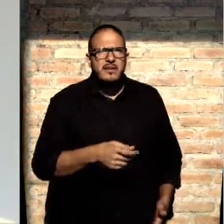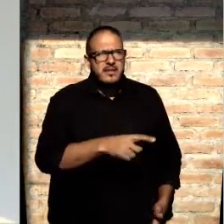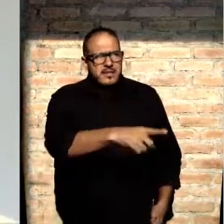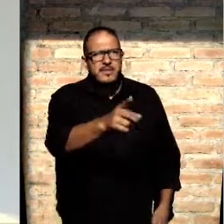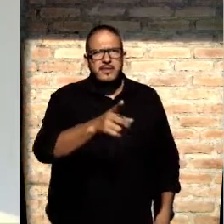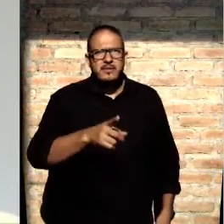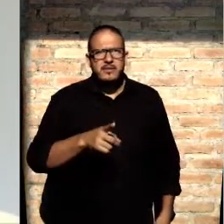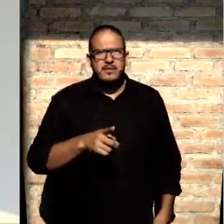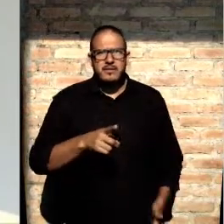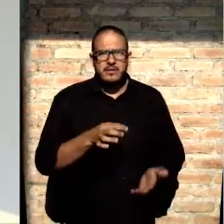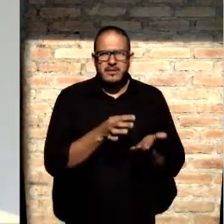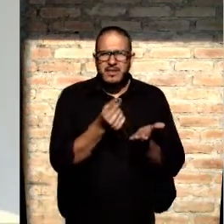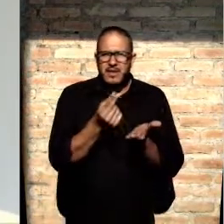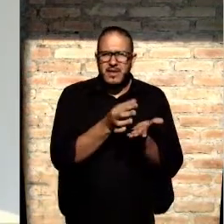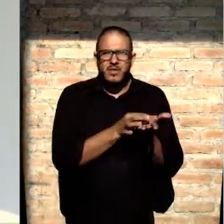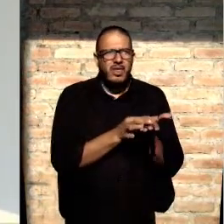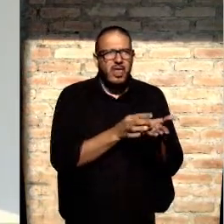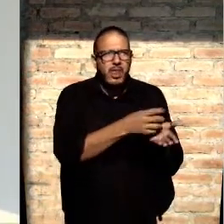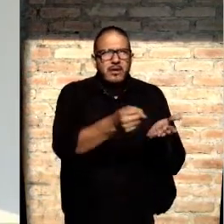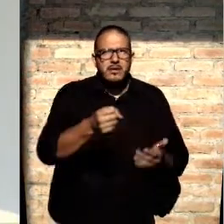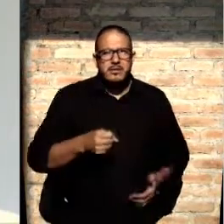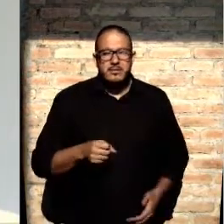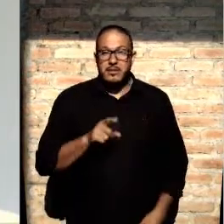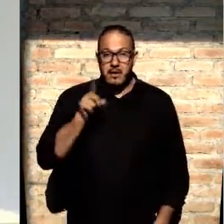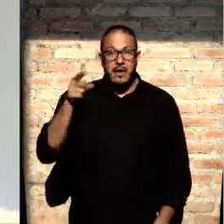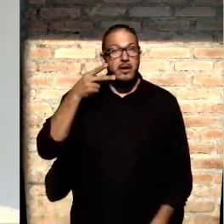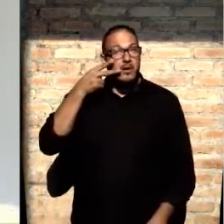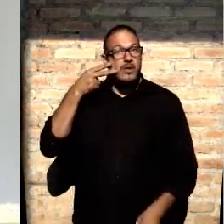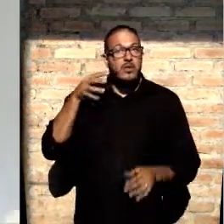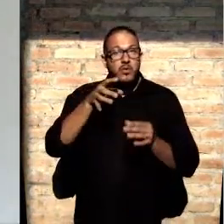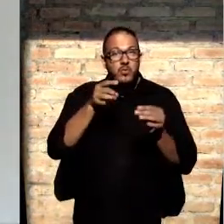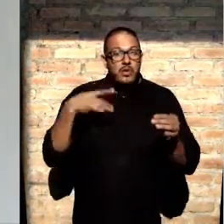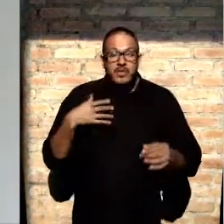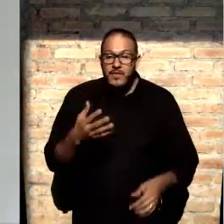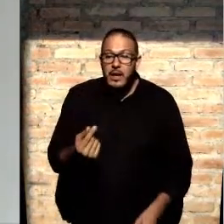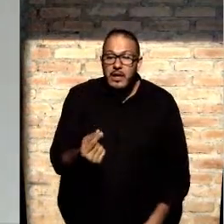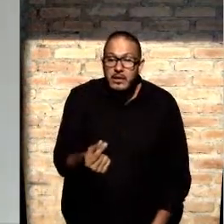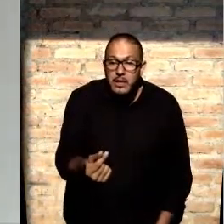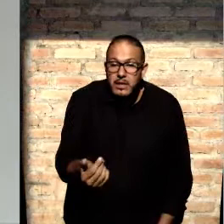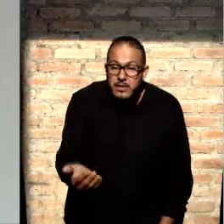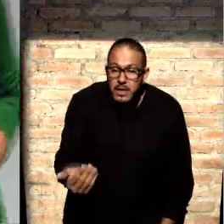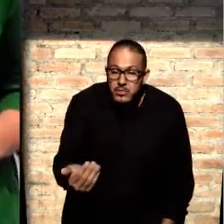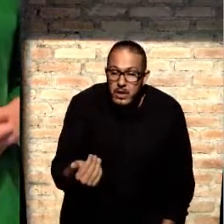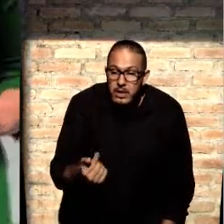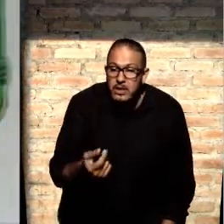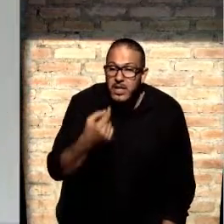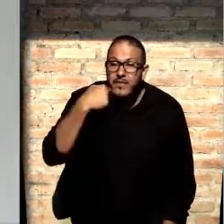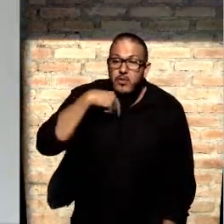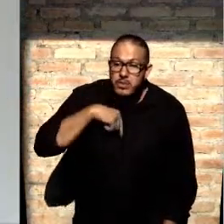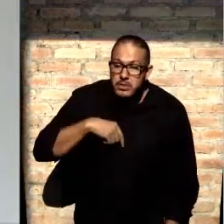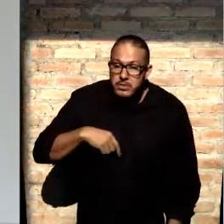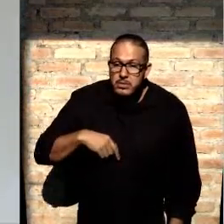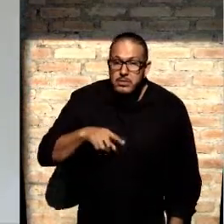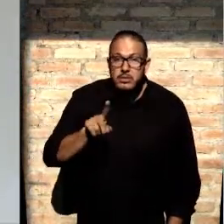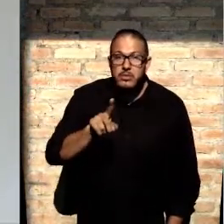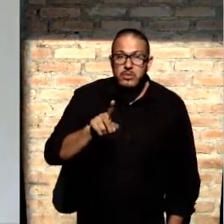dela o índio fala assim daqui que essa moeda se pode engolir